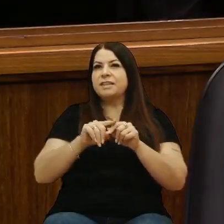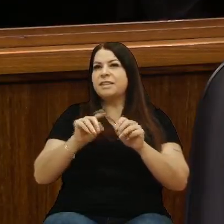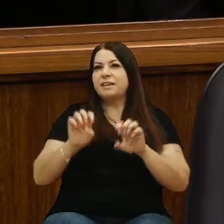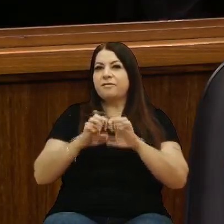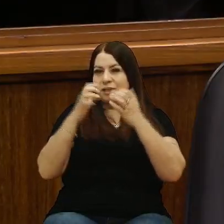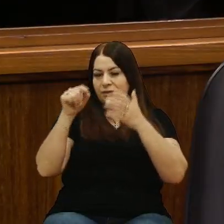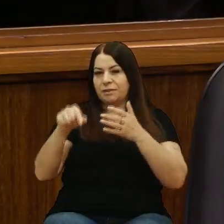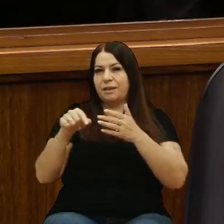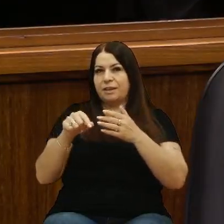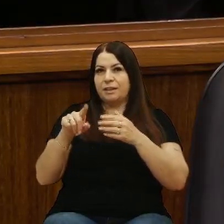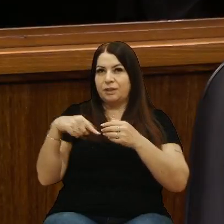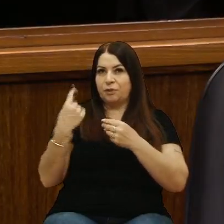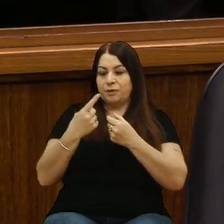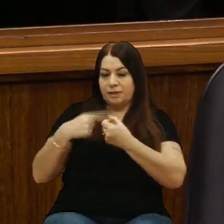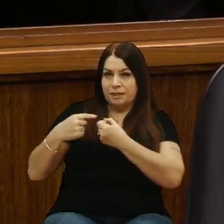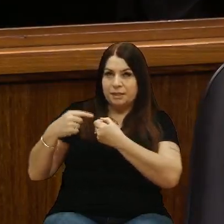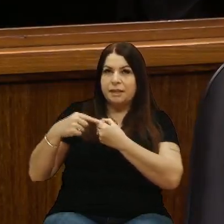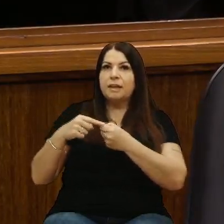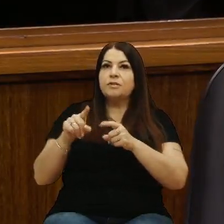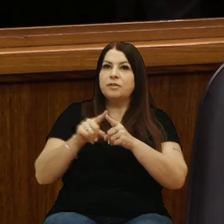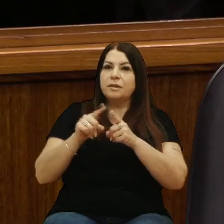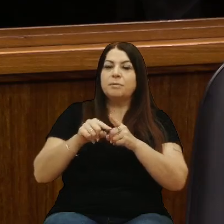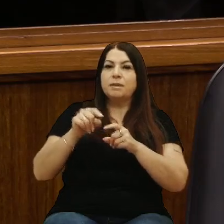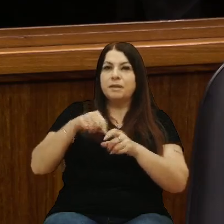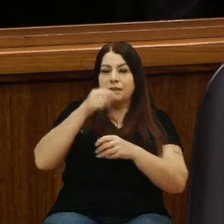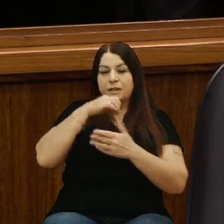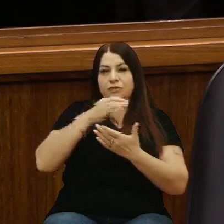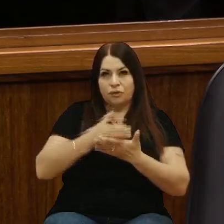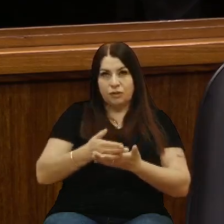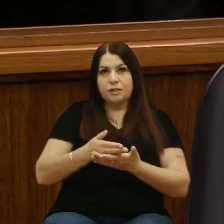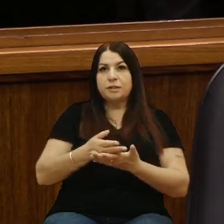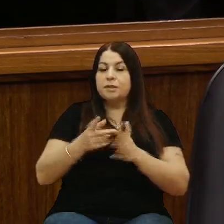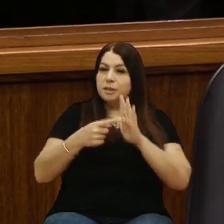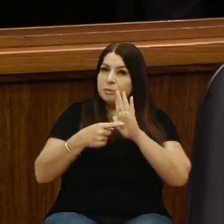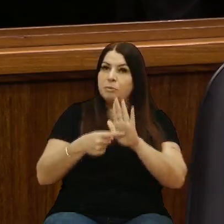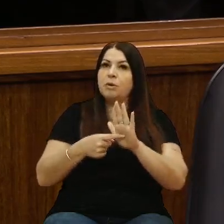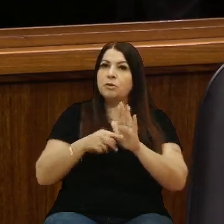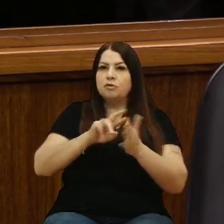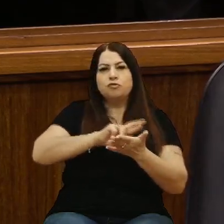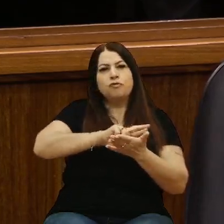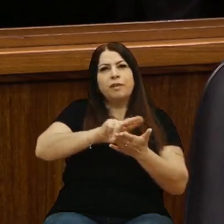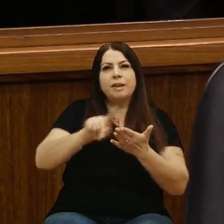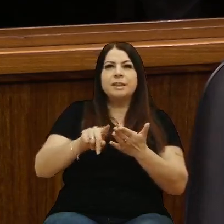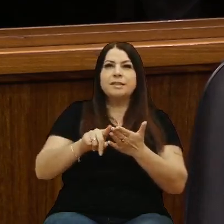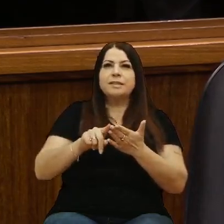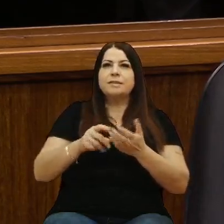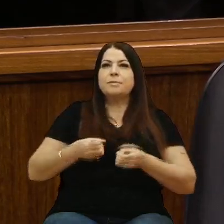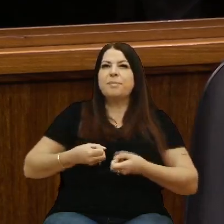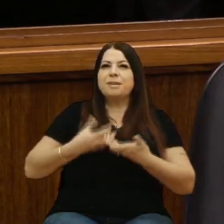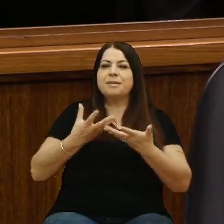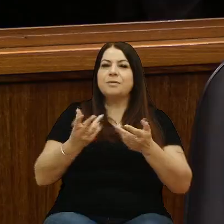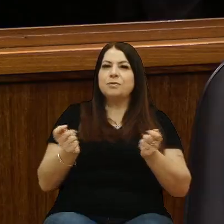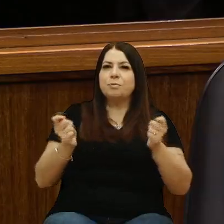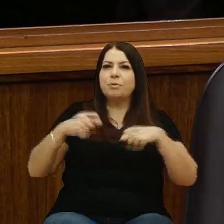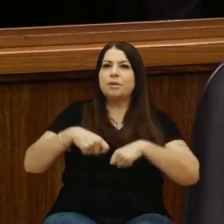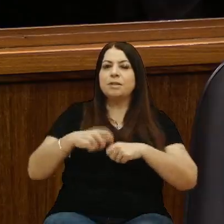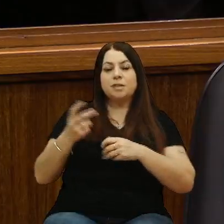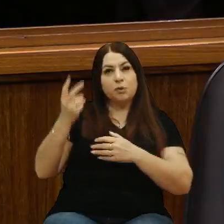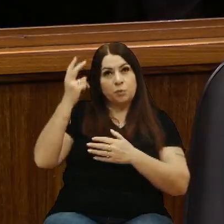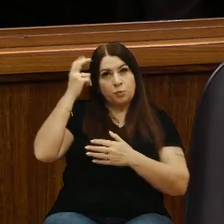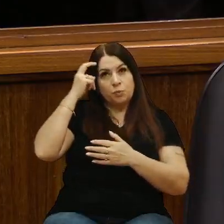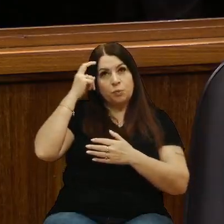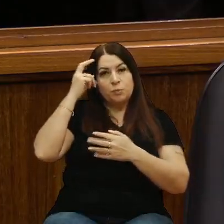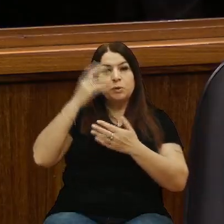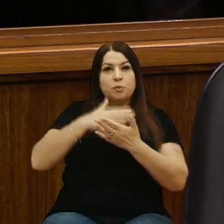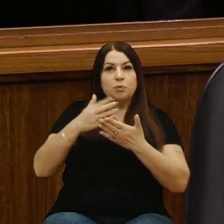atrações aqui na nossa cidade, aqui em Caxias do Sul, que mostram as diversas expressões e potências da cultura,